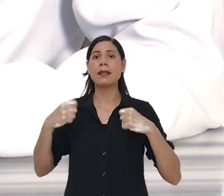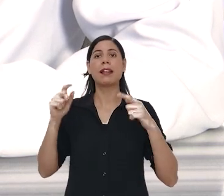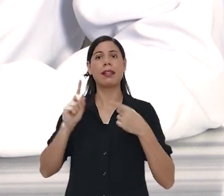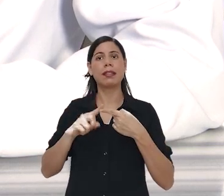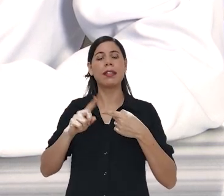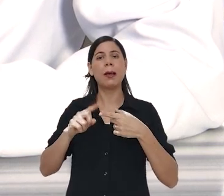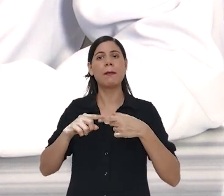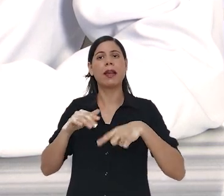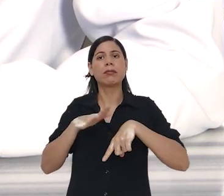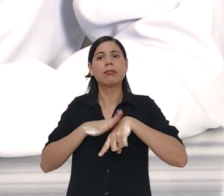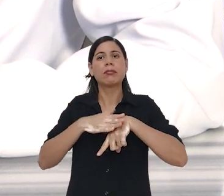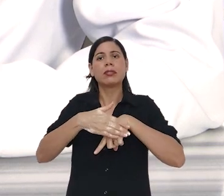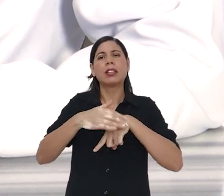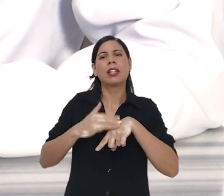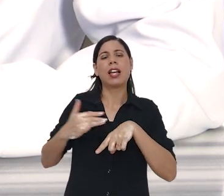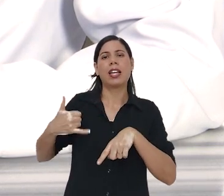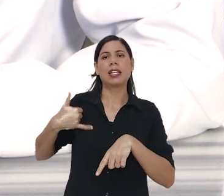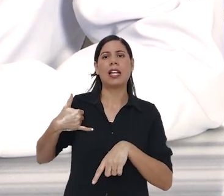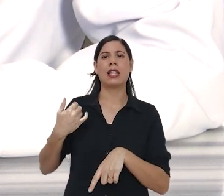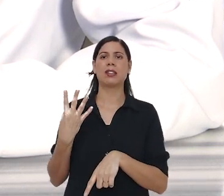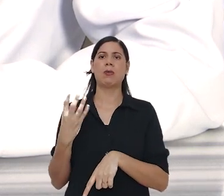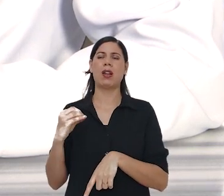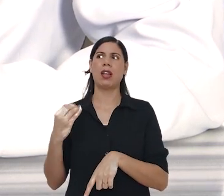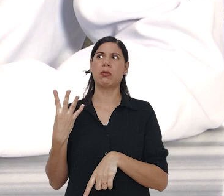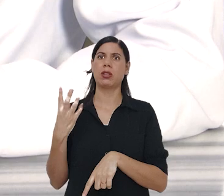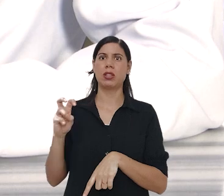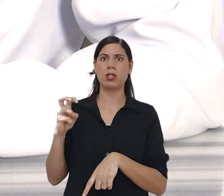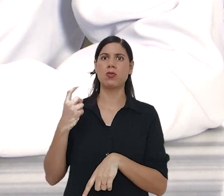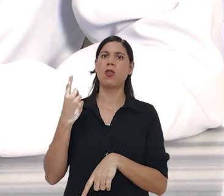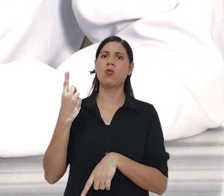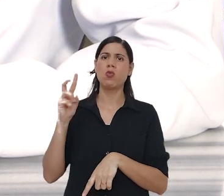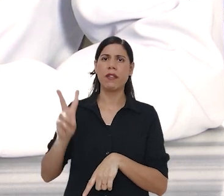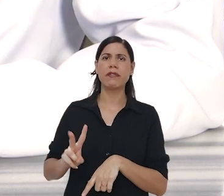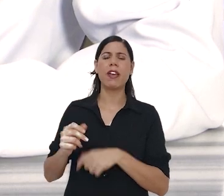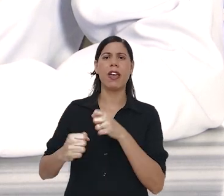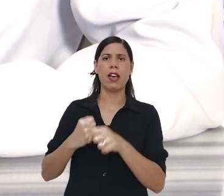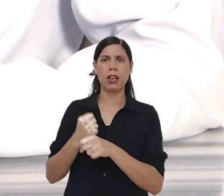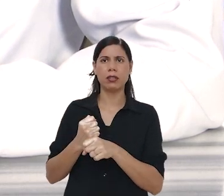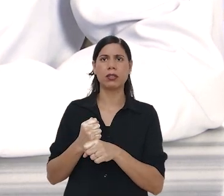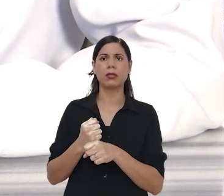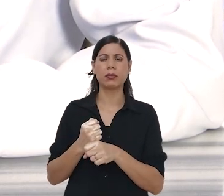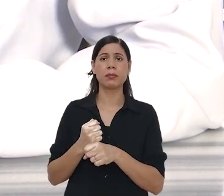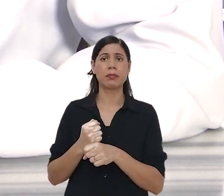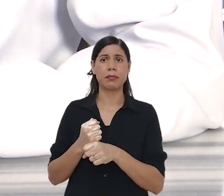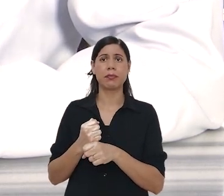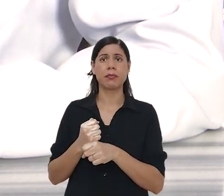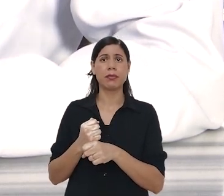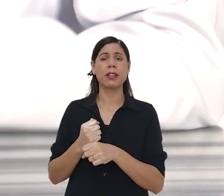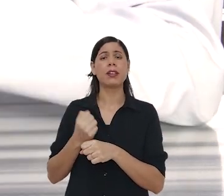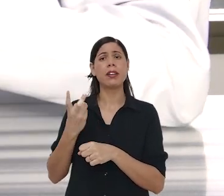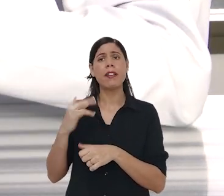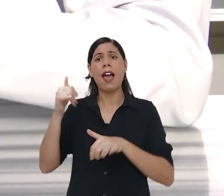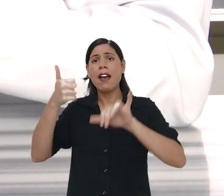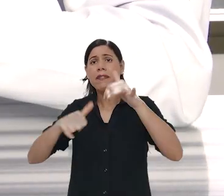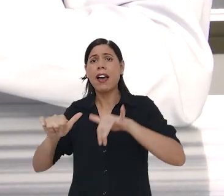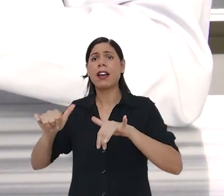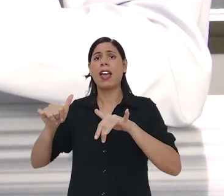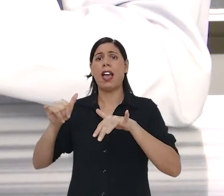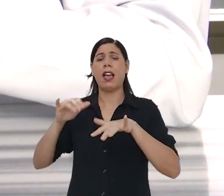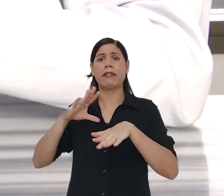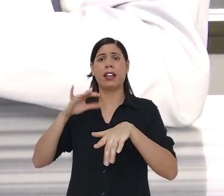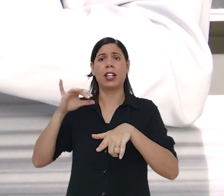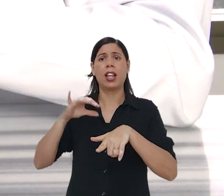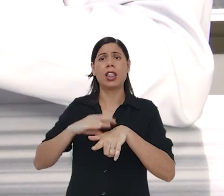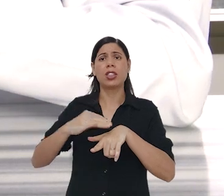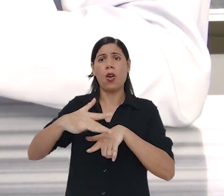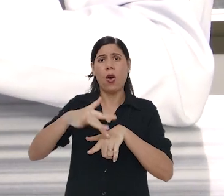toque pelo menos a partir dos 40 ou 45 anos de idade, uma vez por ano. Esse é um exame que é de prevenção, é um exame de avaliar, vai fazer um toque na